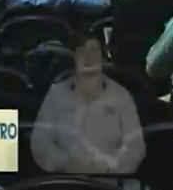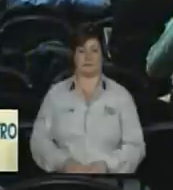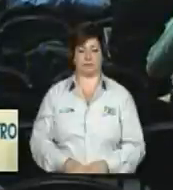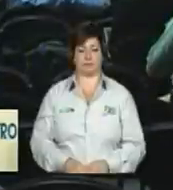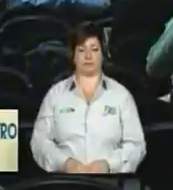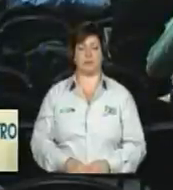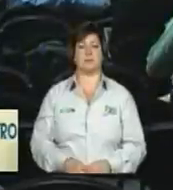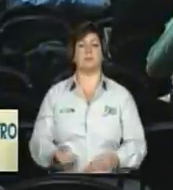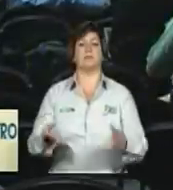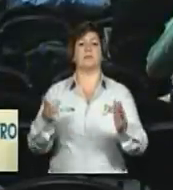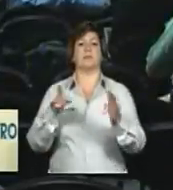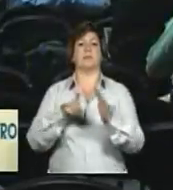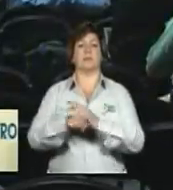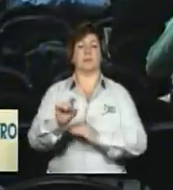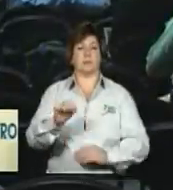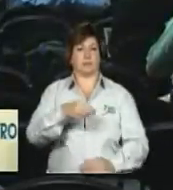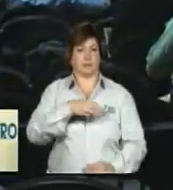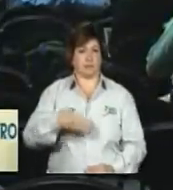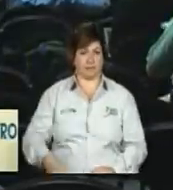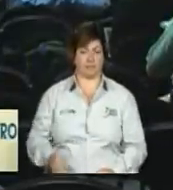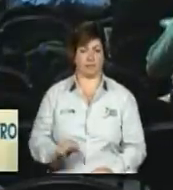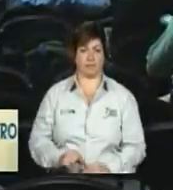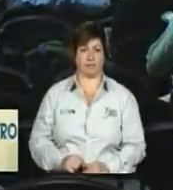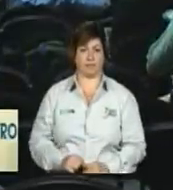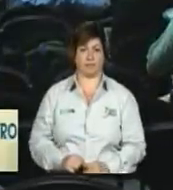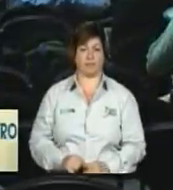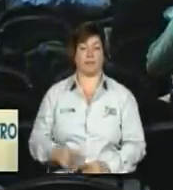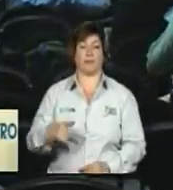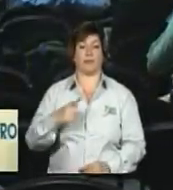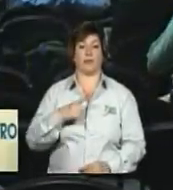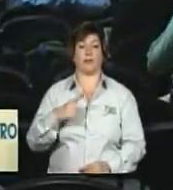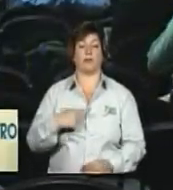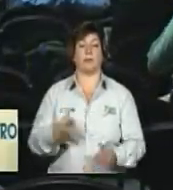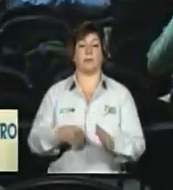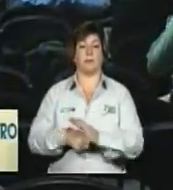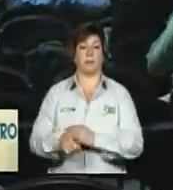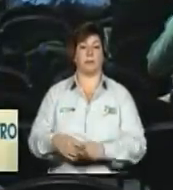Ministro, desculpe. Yana Marull, da agência France Press.